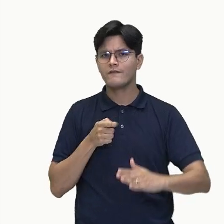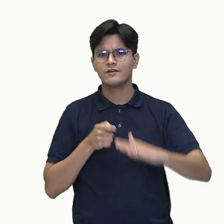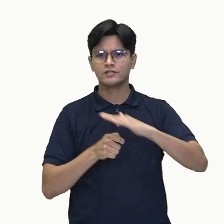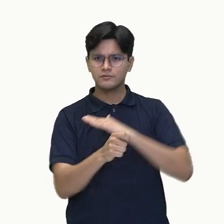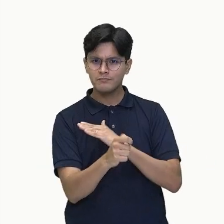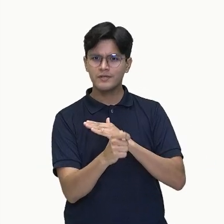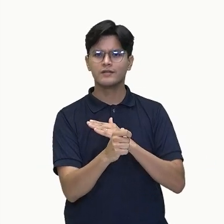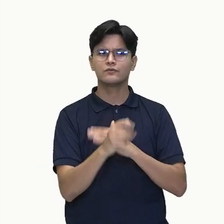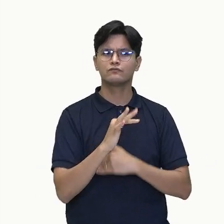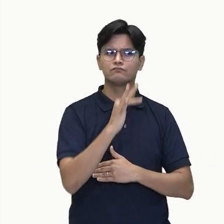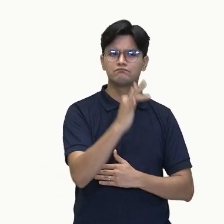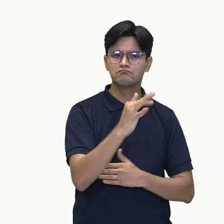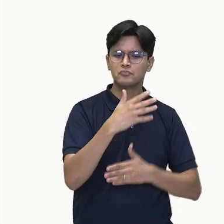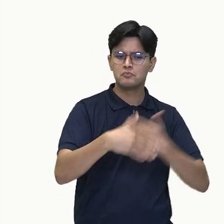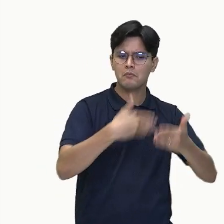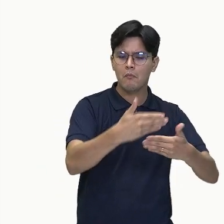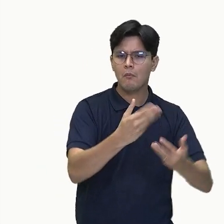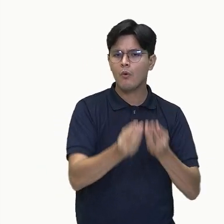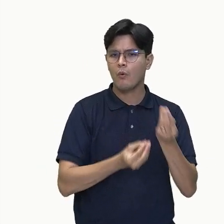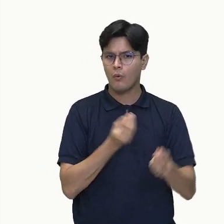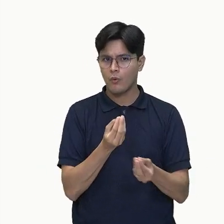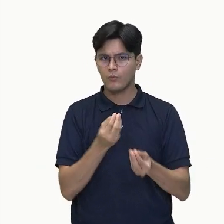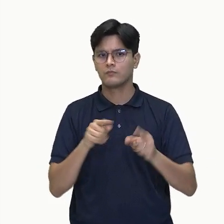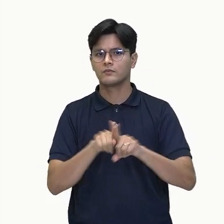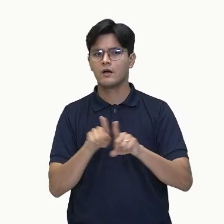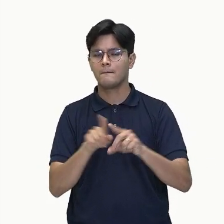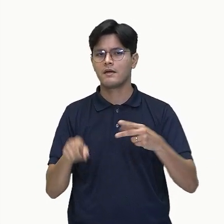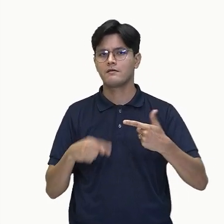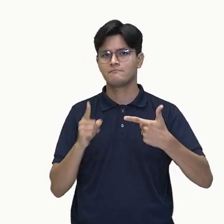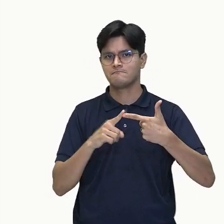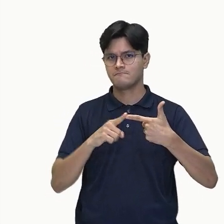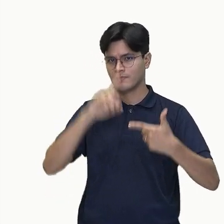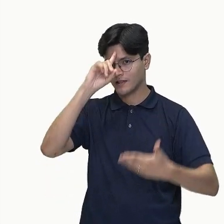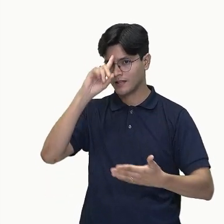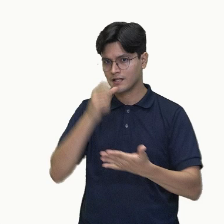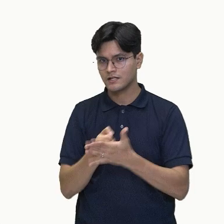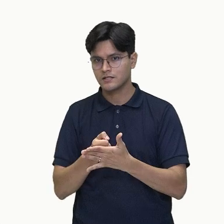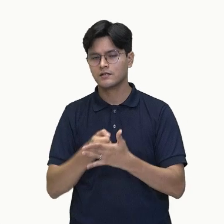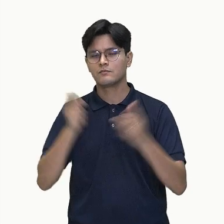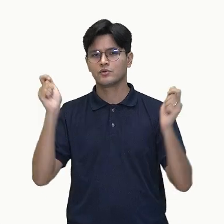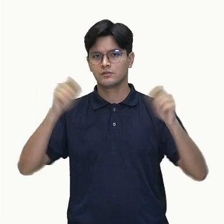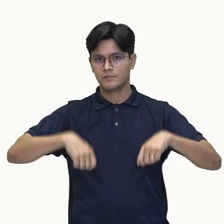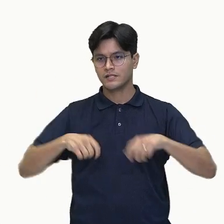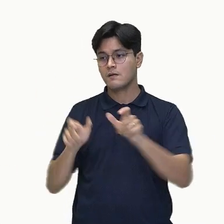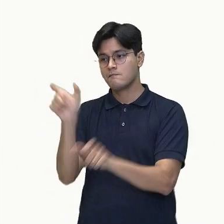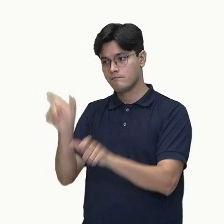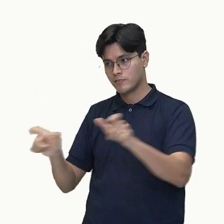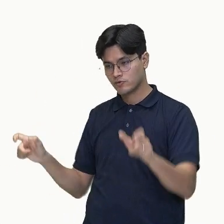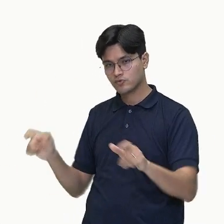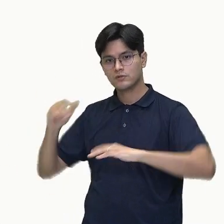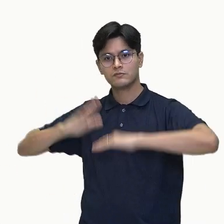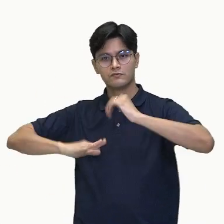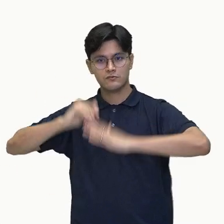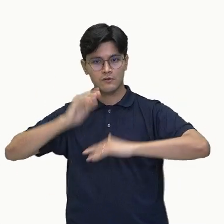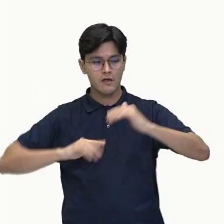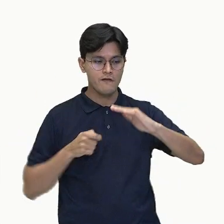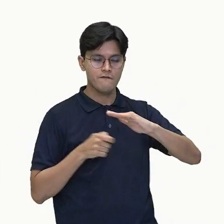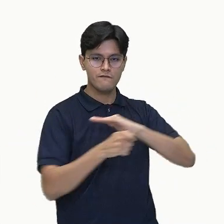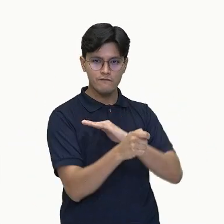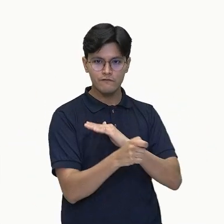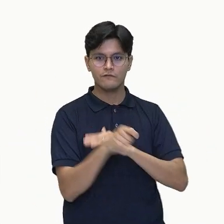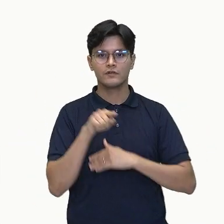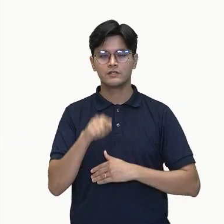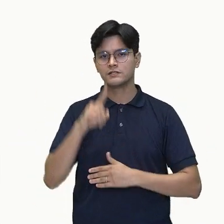Tomada de decisão. Permite que investidores comparem diferentes oportunidades e decidam onde alocar os